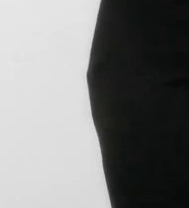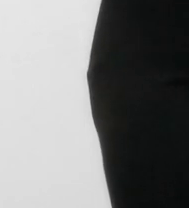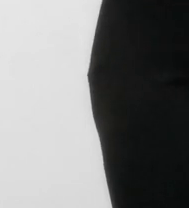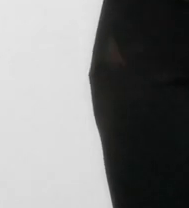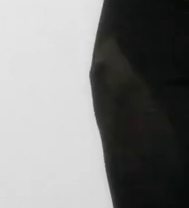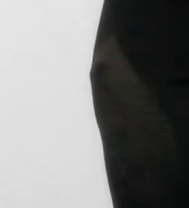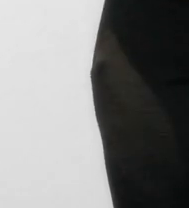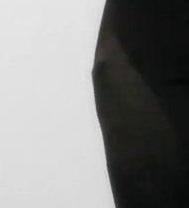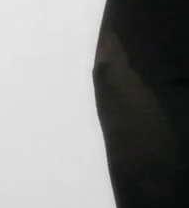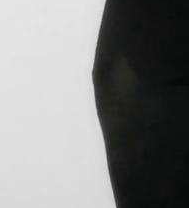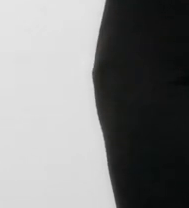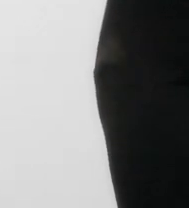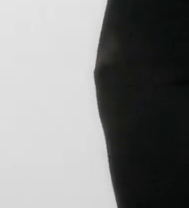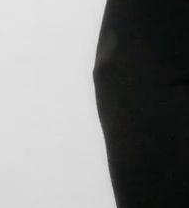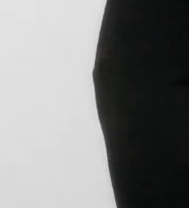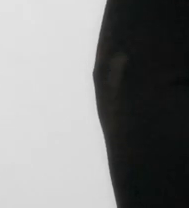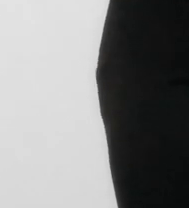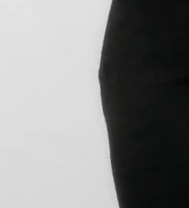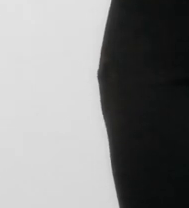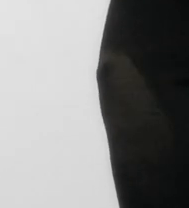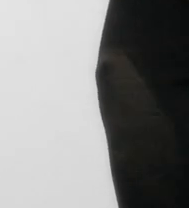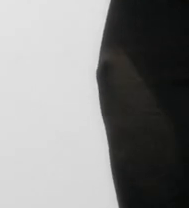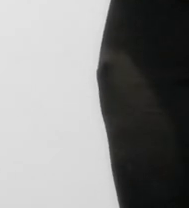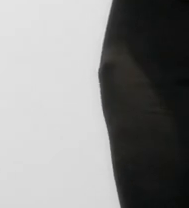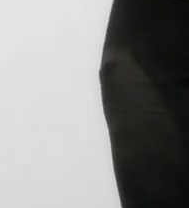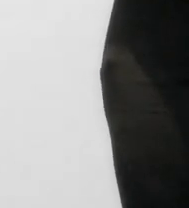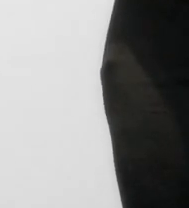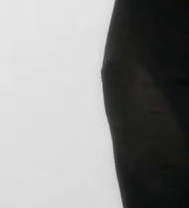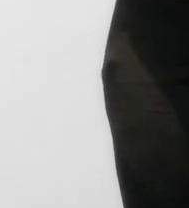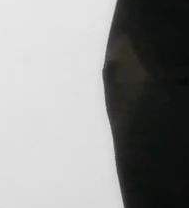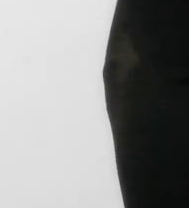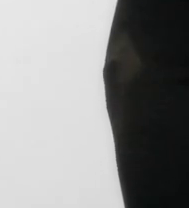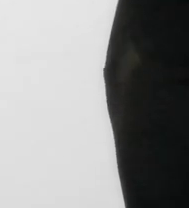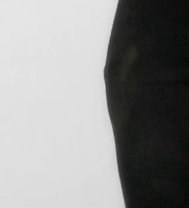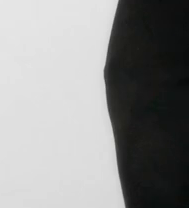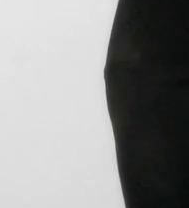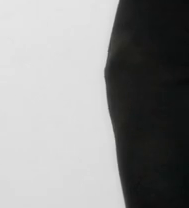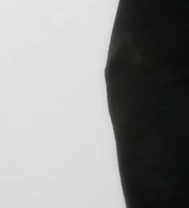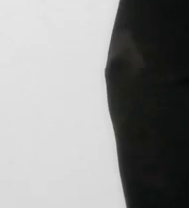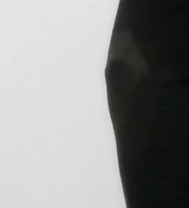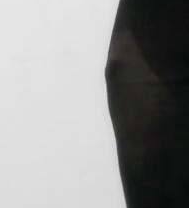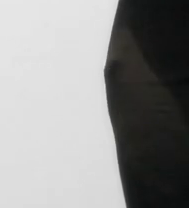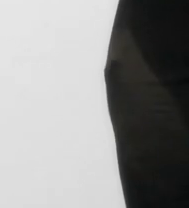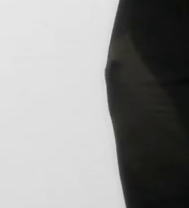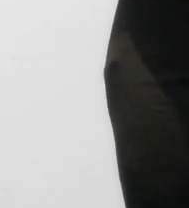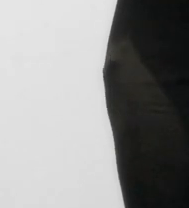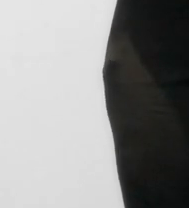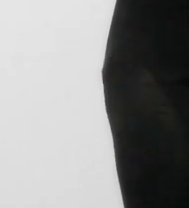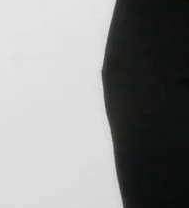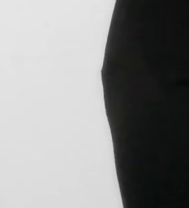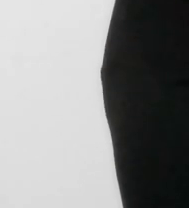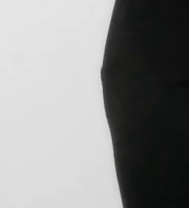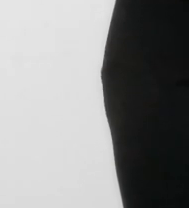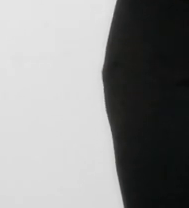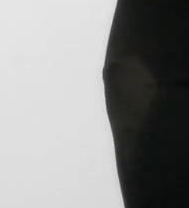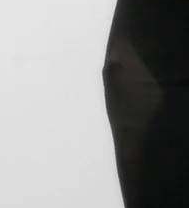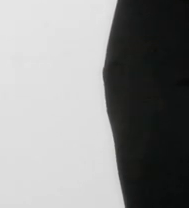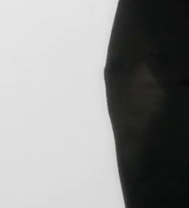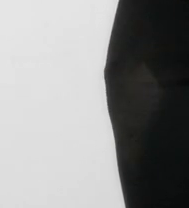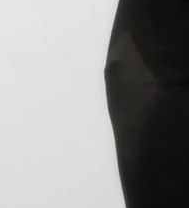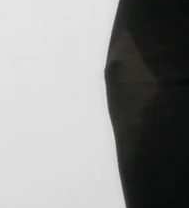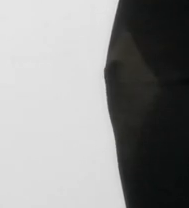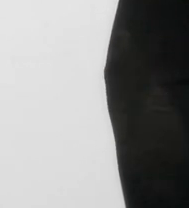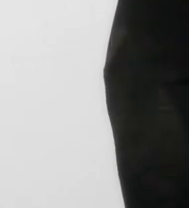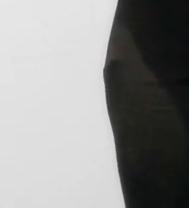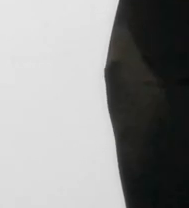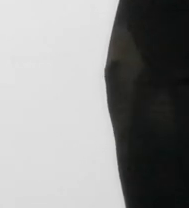gente é muito difícil a minha filha hoje Ô Vereador ela entrou na clínica ela era não verbal hoje em dia ela